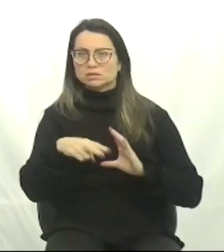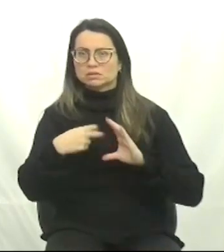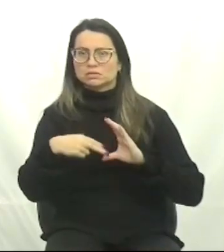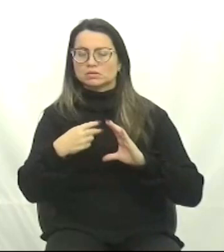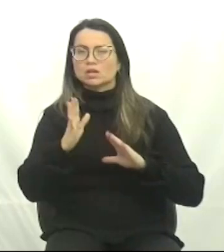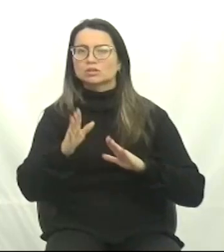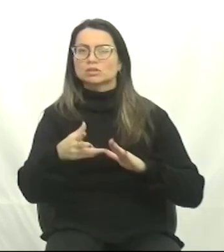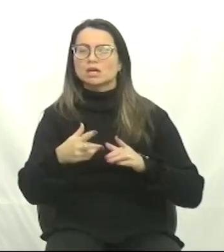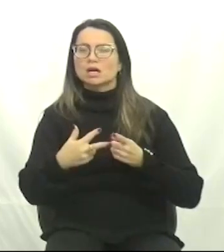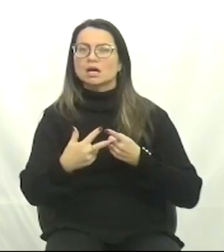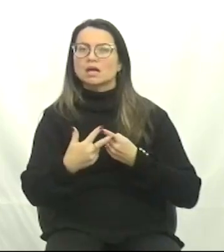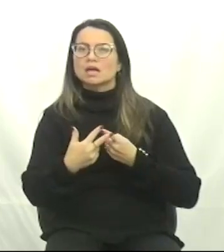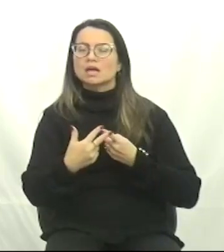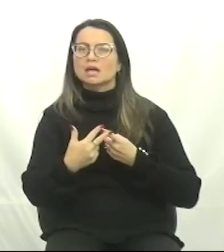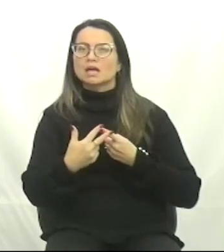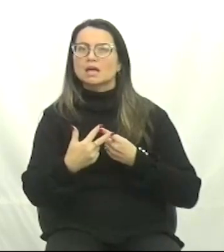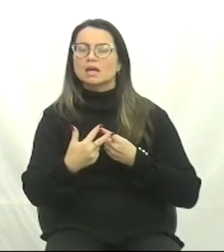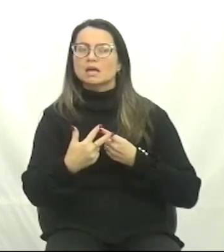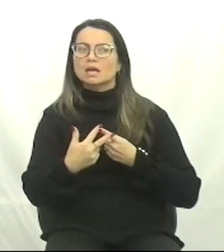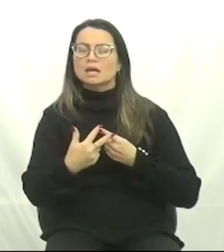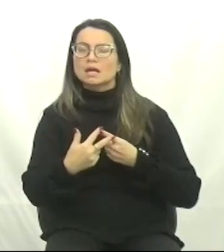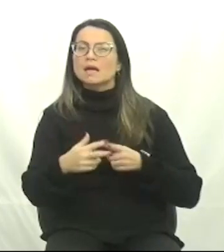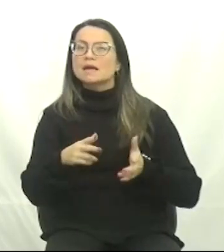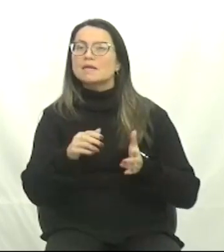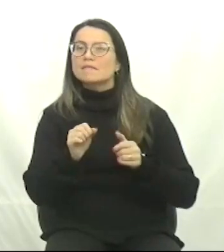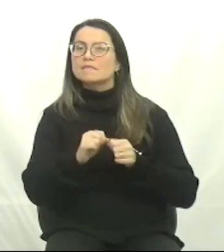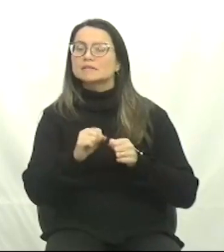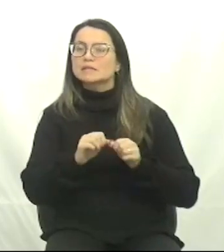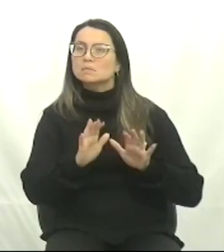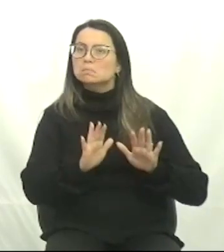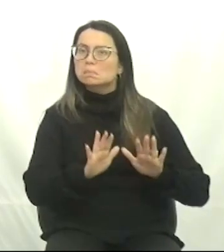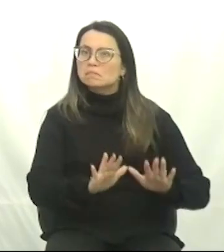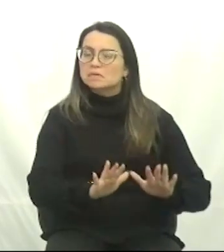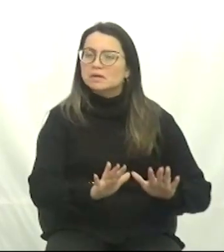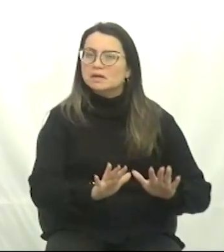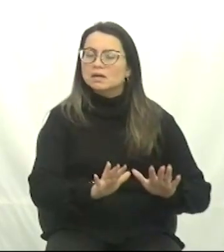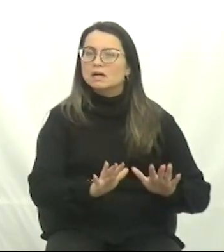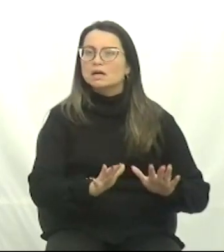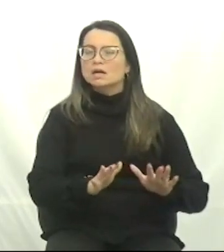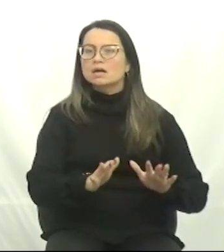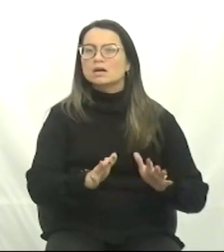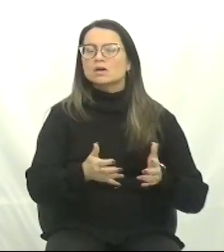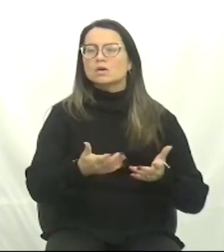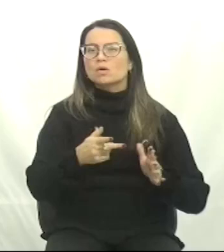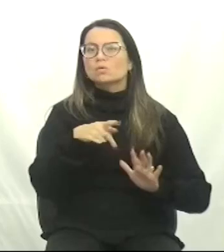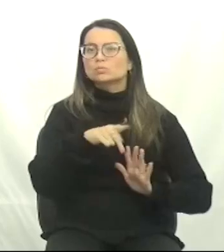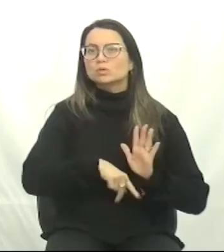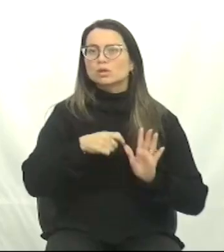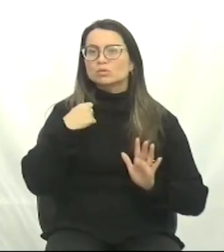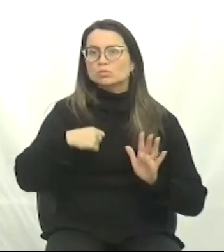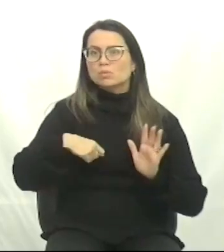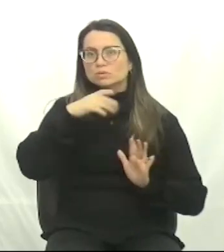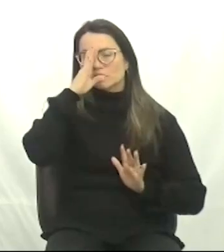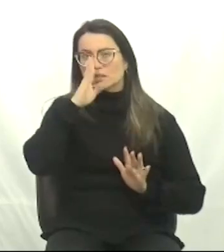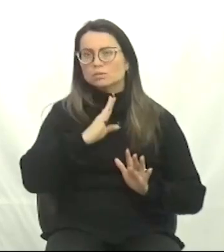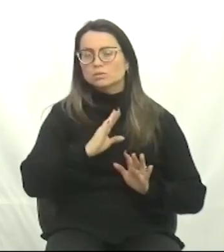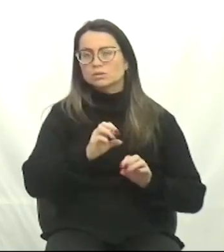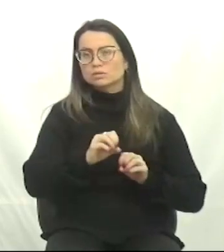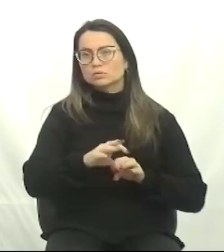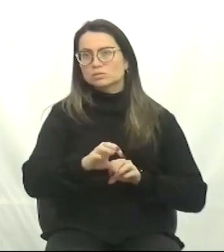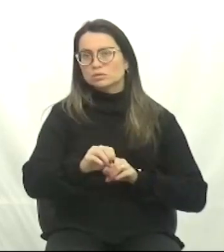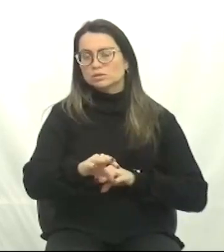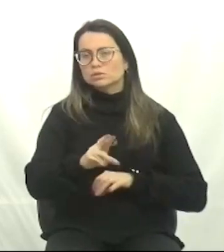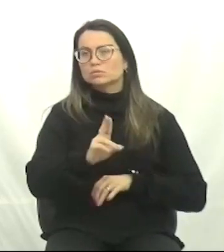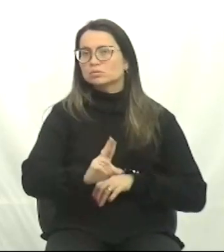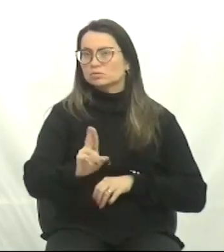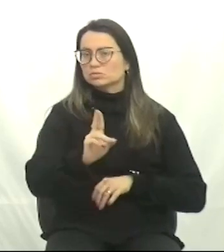da proporcionalidade das bolsas do UNIEDU em Santa Catarina e a destinação de recursos públicos em educação para as